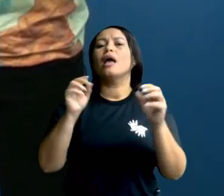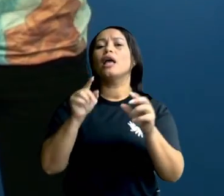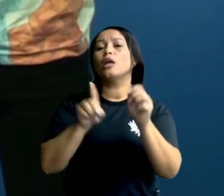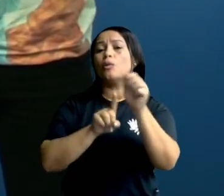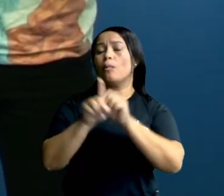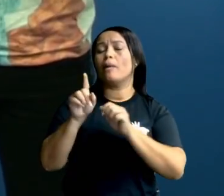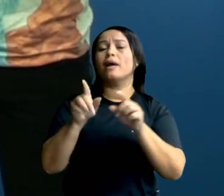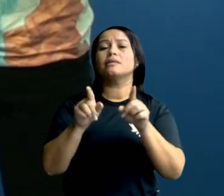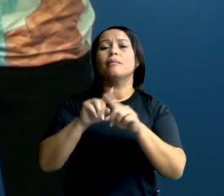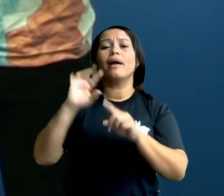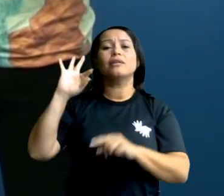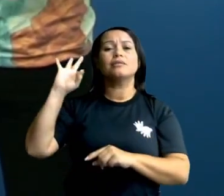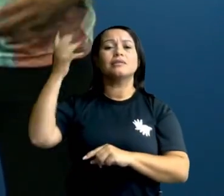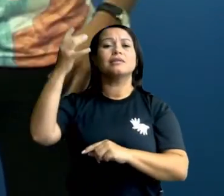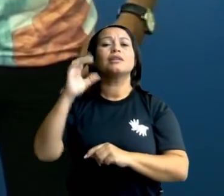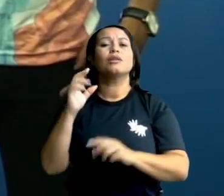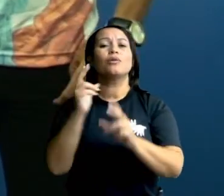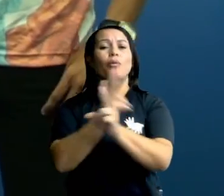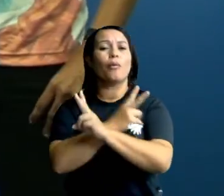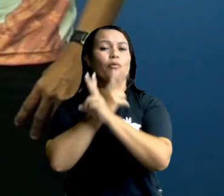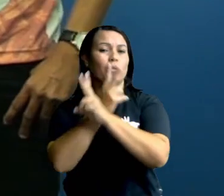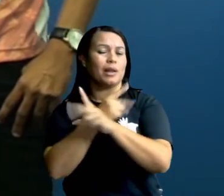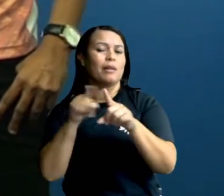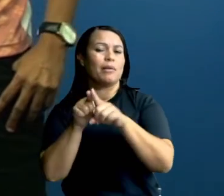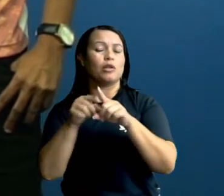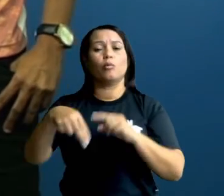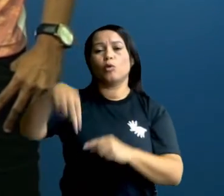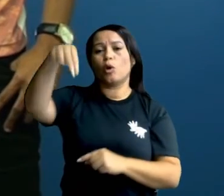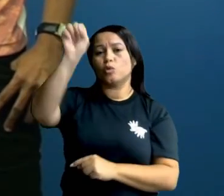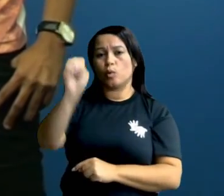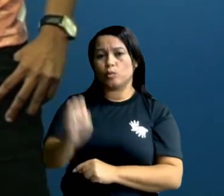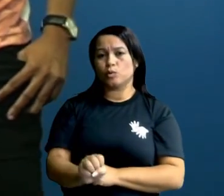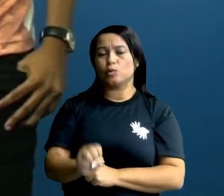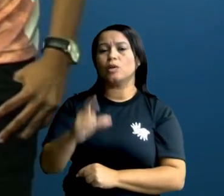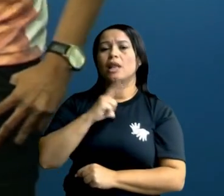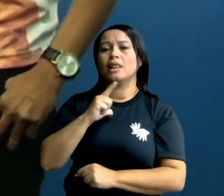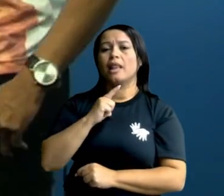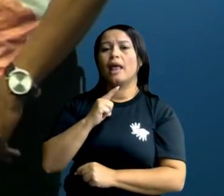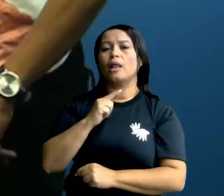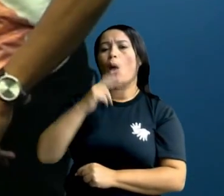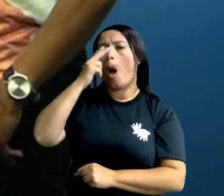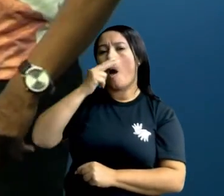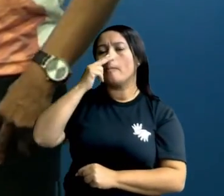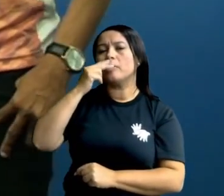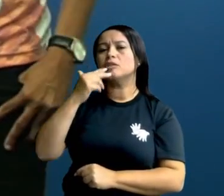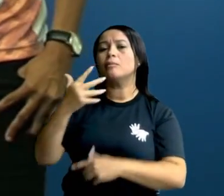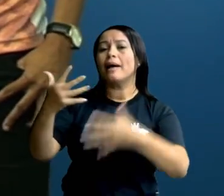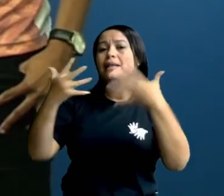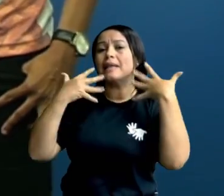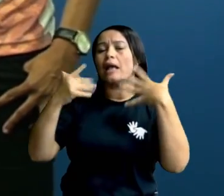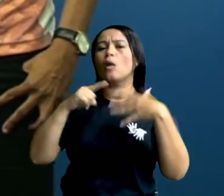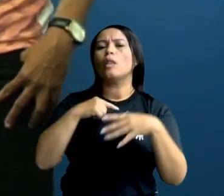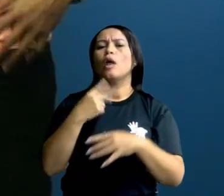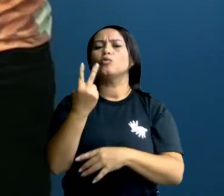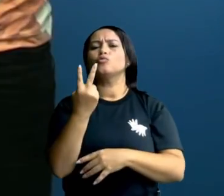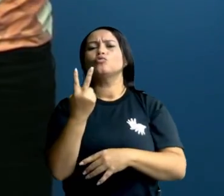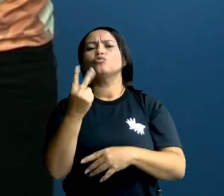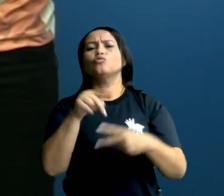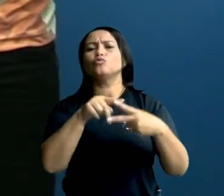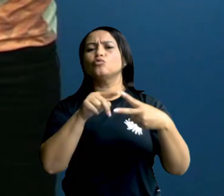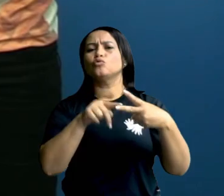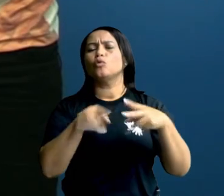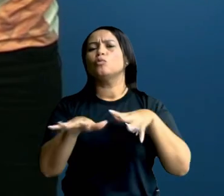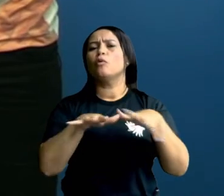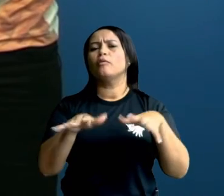estaria nessa condição de tanto o norte como o sul recebendo a mesma quantidade de calor, tá bom? Os outros dois movimentos aqui que eu vou citar, né,